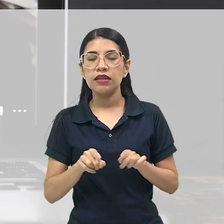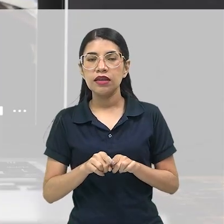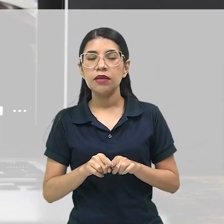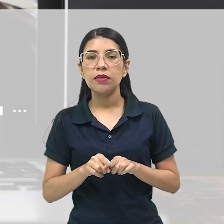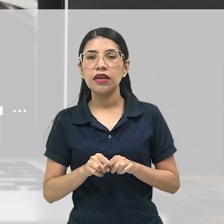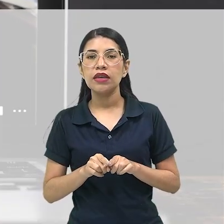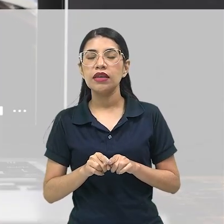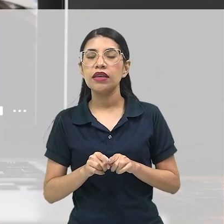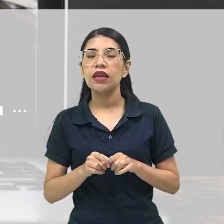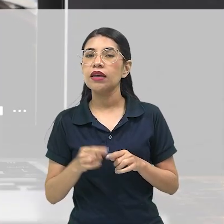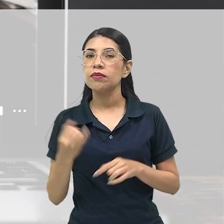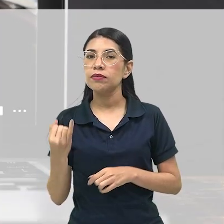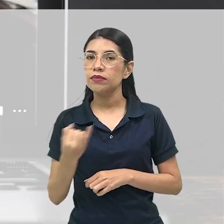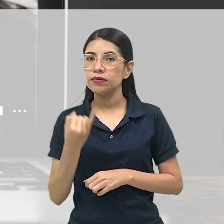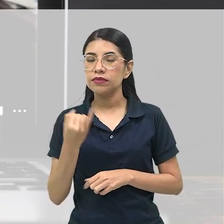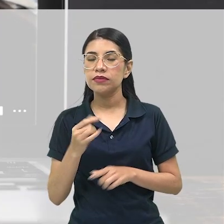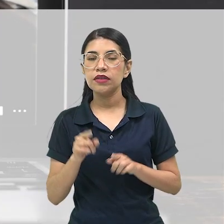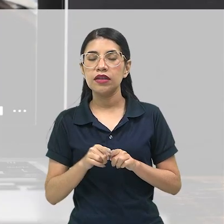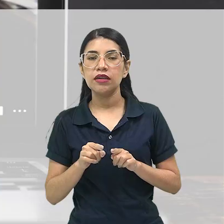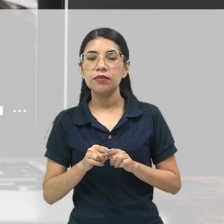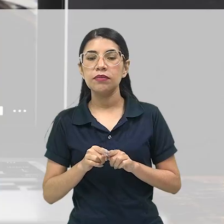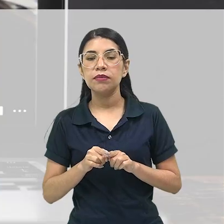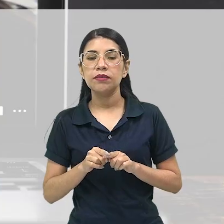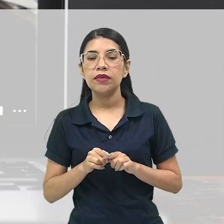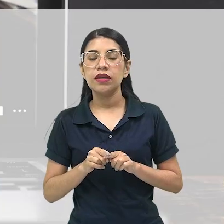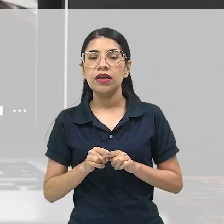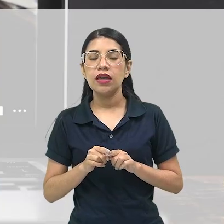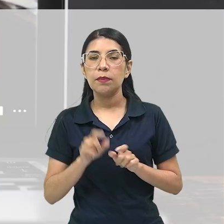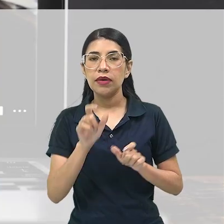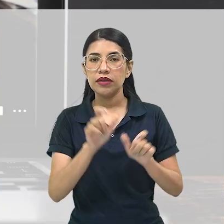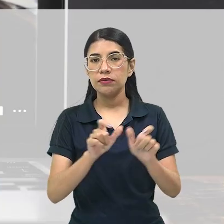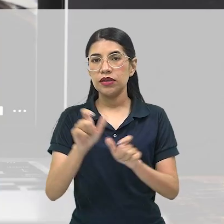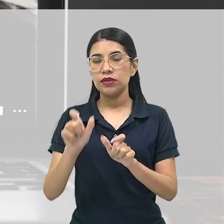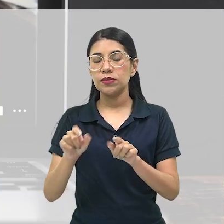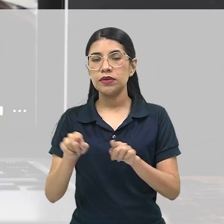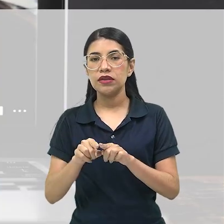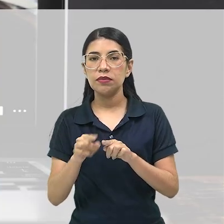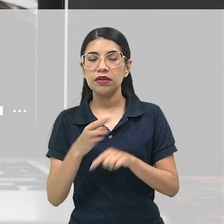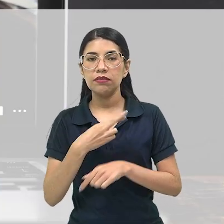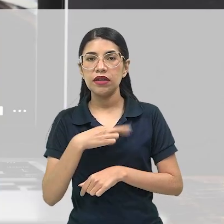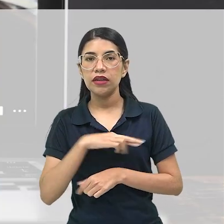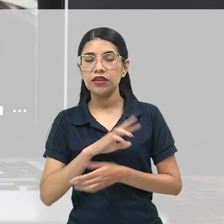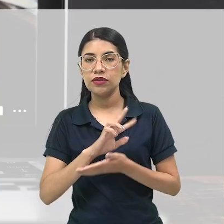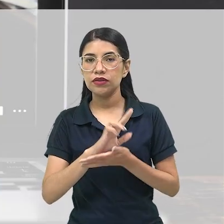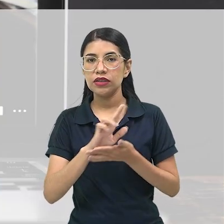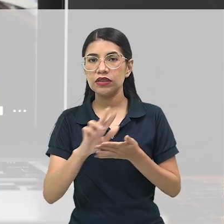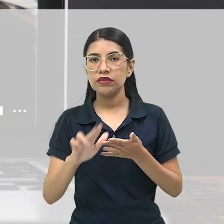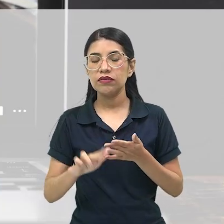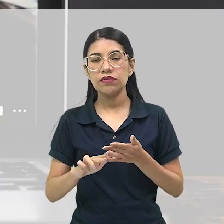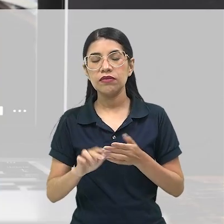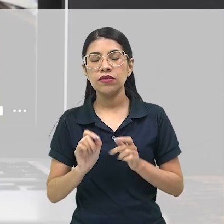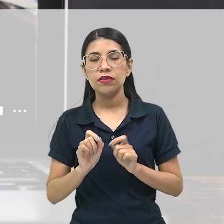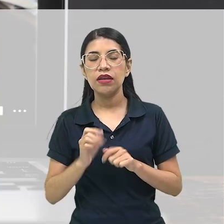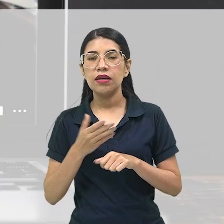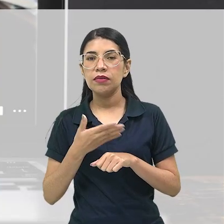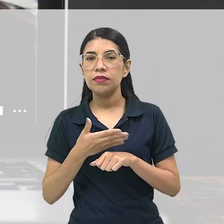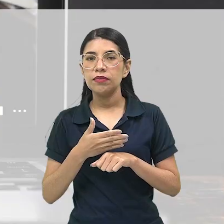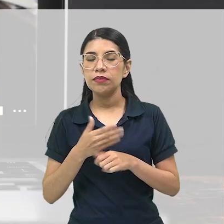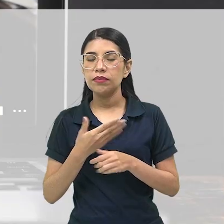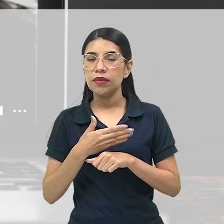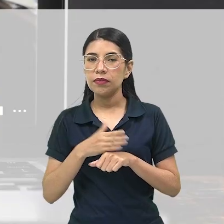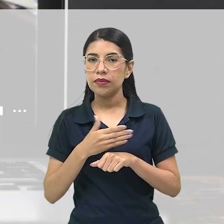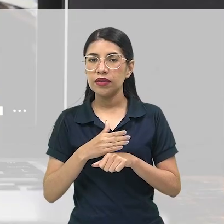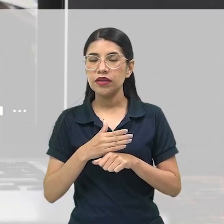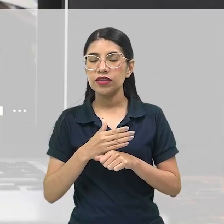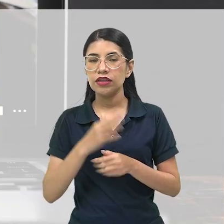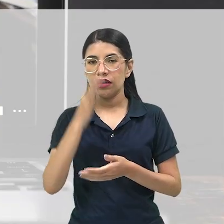é imprescindível para cada ser humano e para as religiões, o exercício das religiões, o exercício de